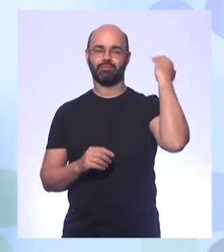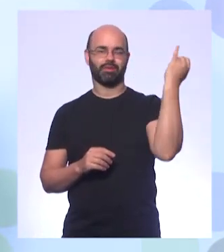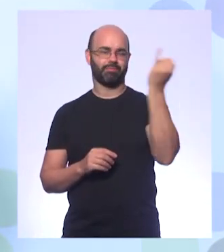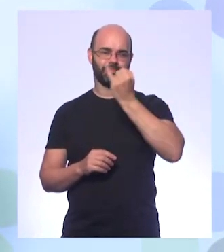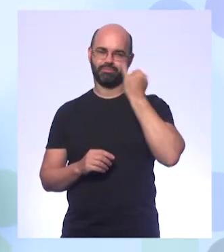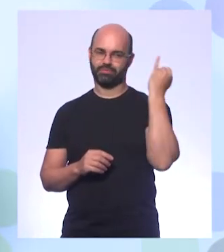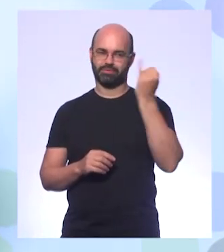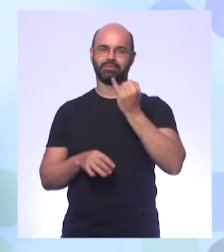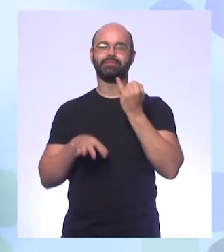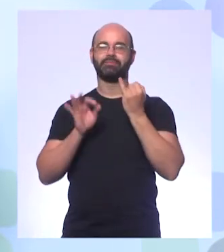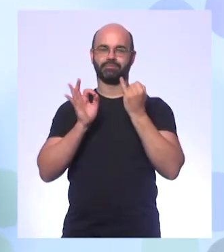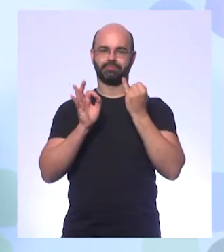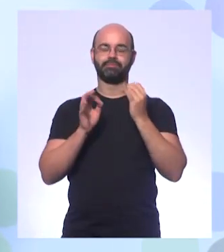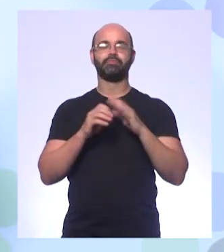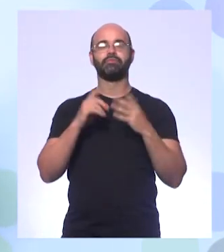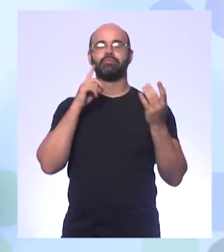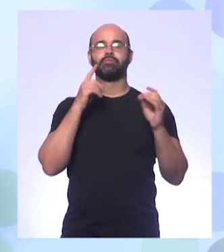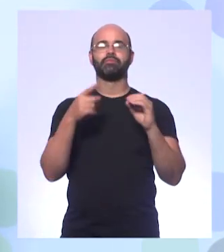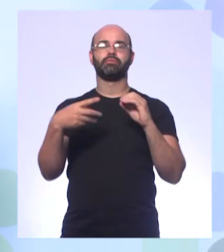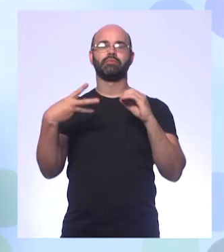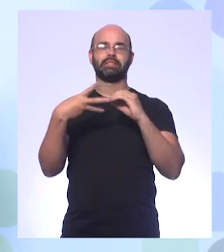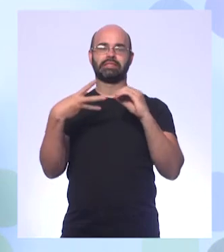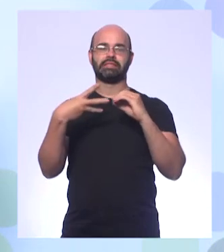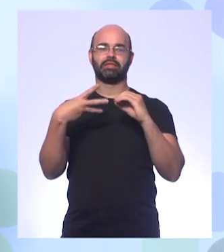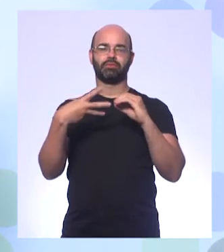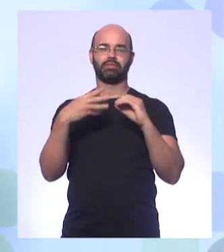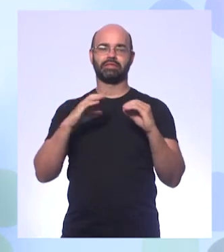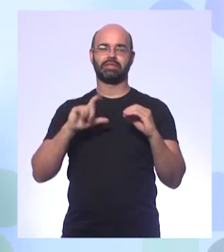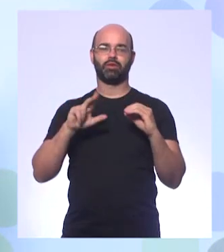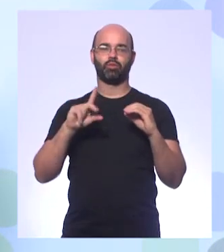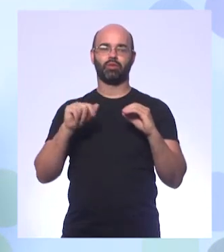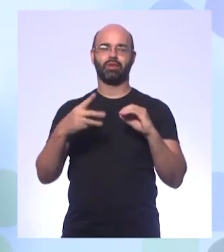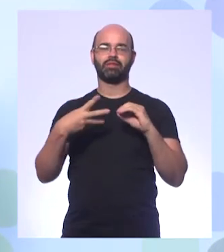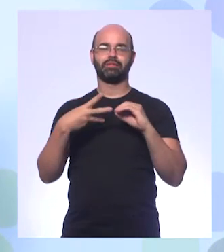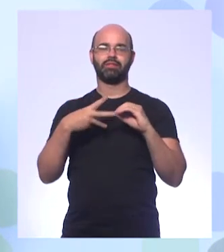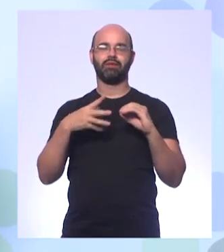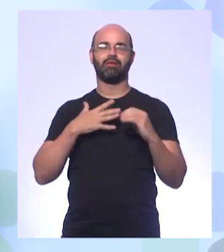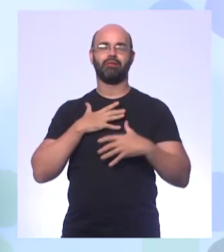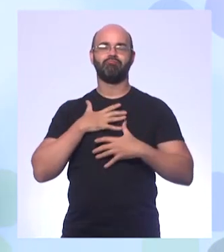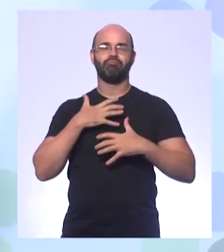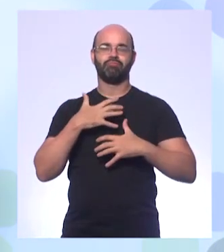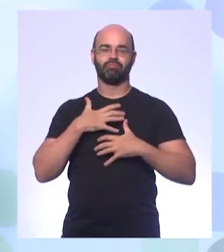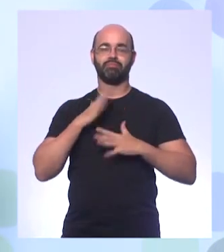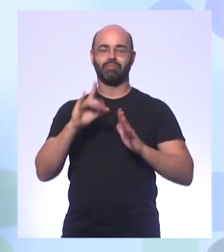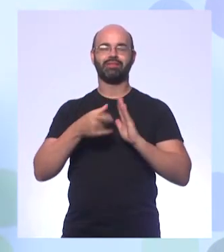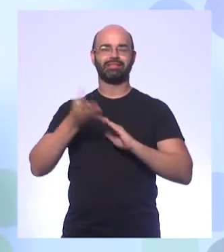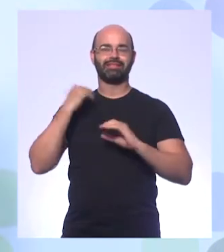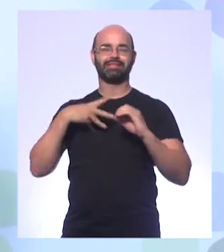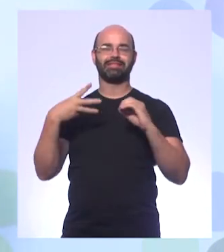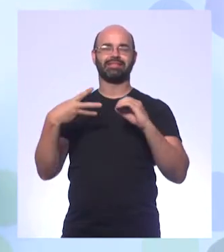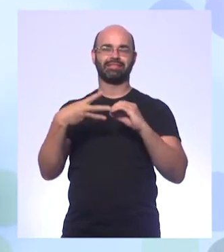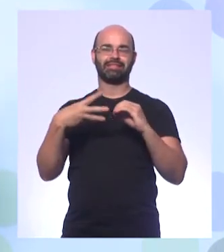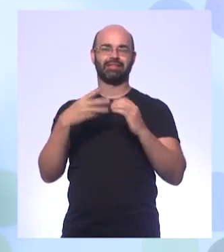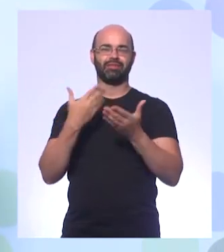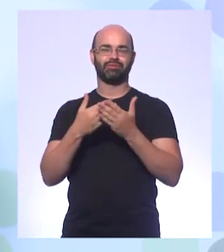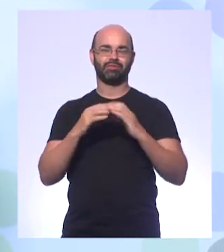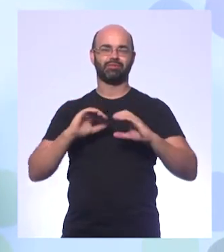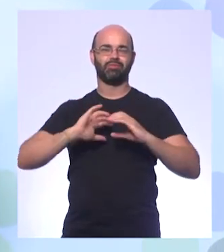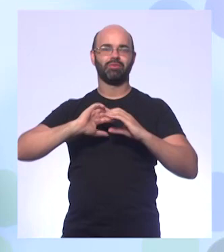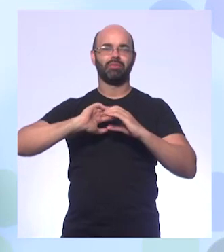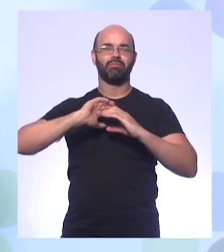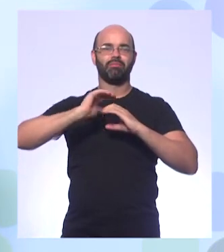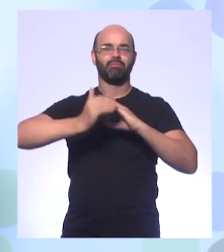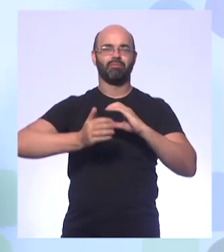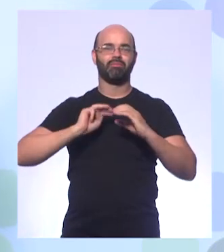respiração celular, lembra que eu fiz uma aula sobre membrana celular? Pois é. E na membrana a gente